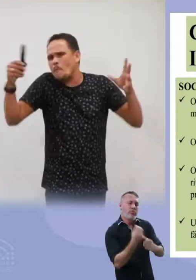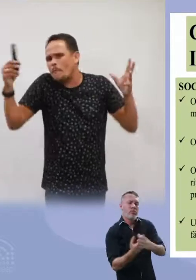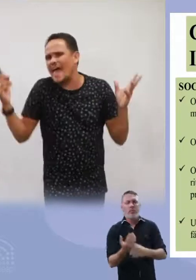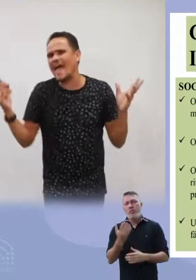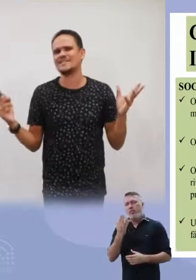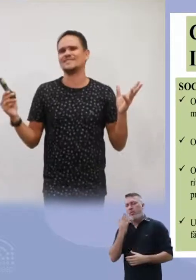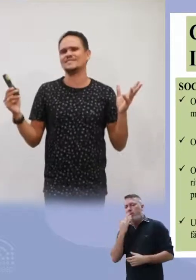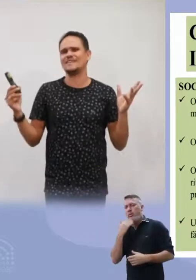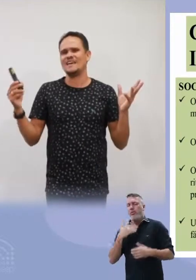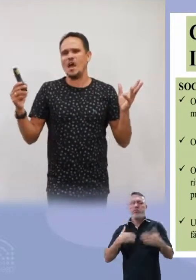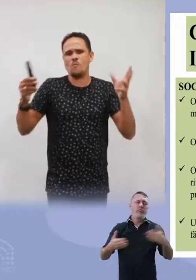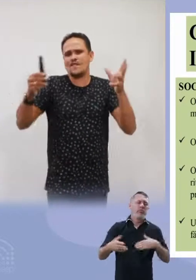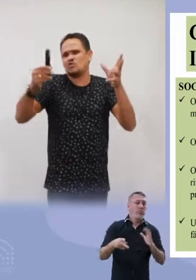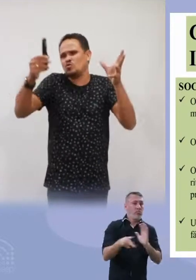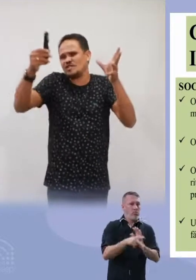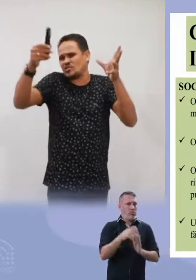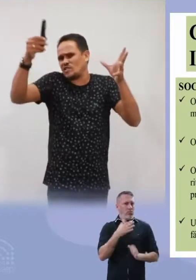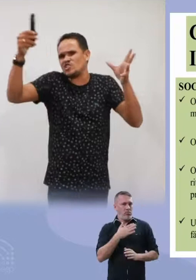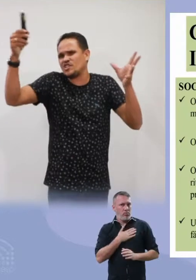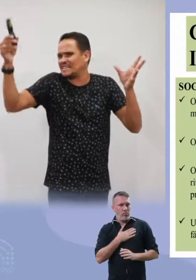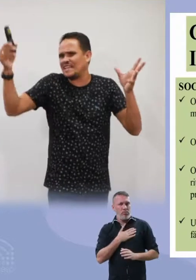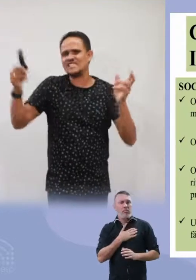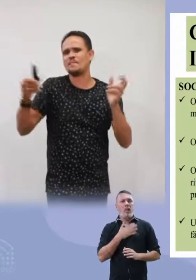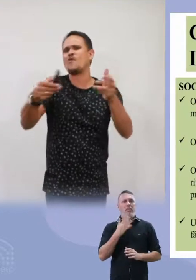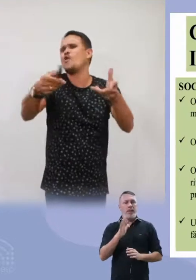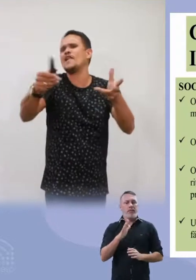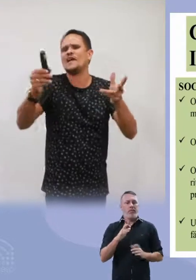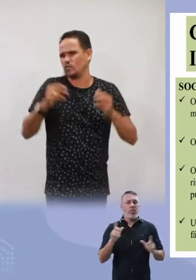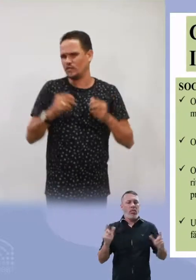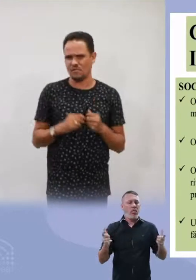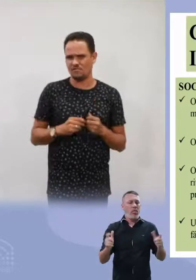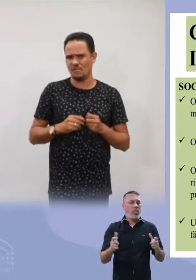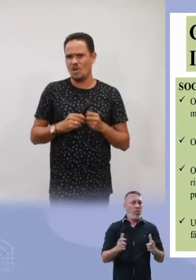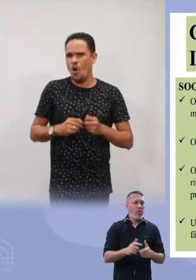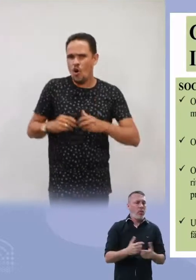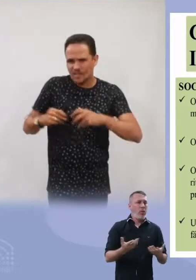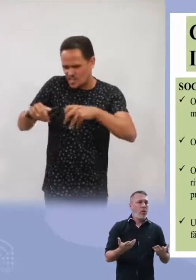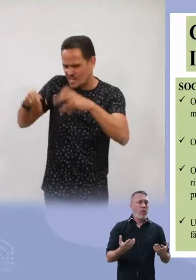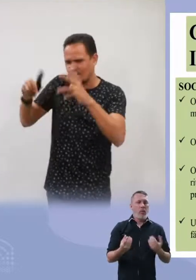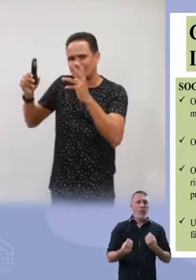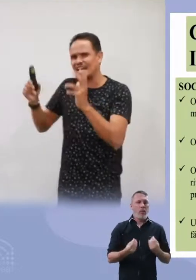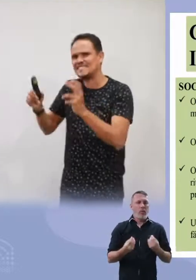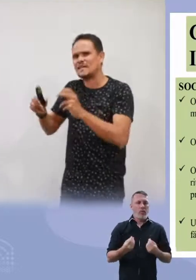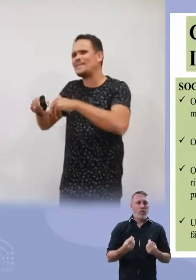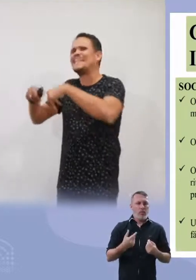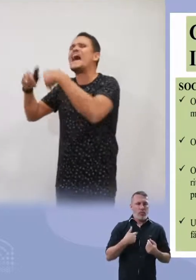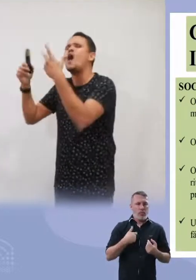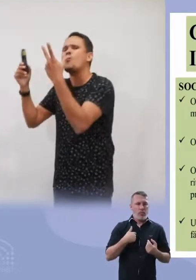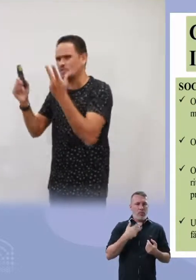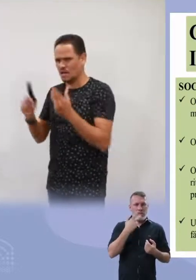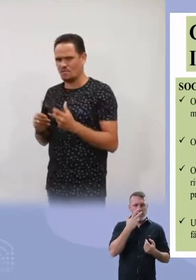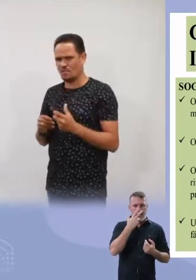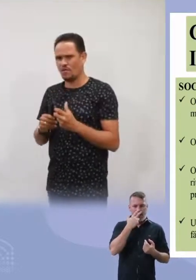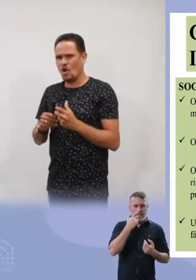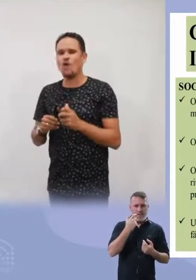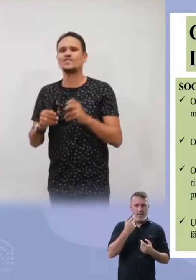indústrias complexas. É uma indústria toda gigantesca para colher algodão, outra gigantesca para tear